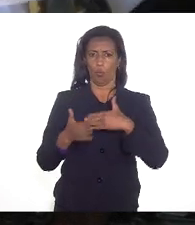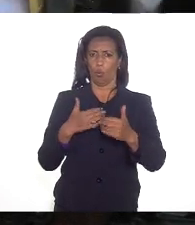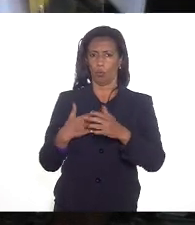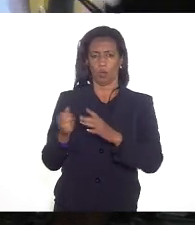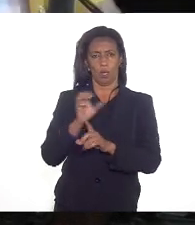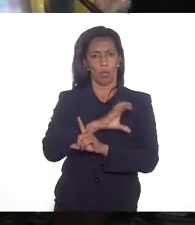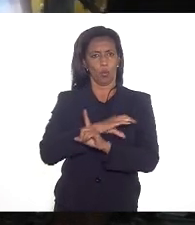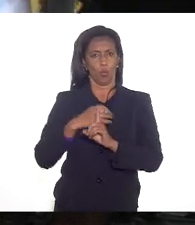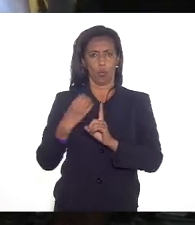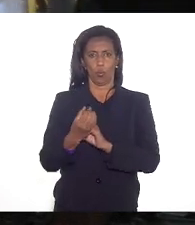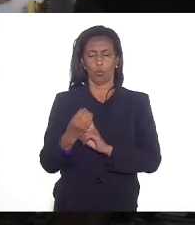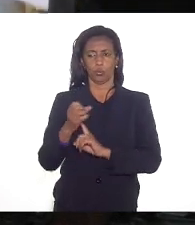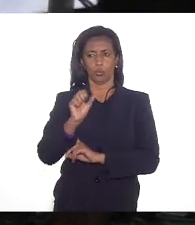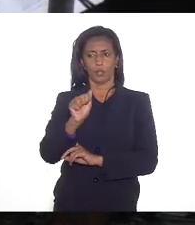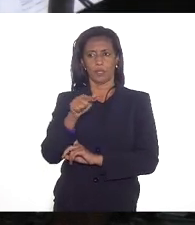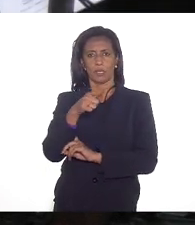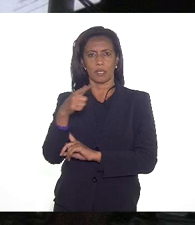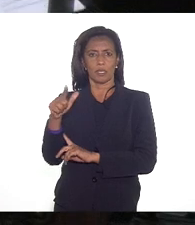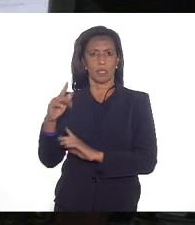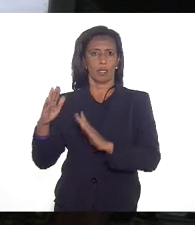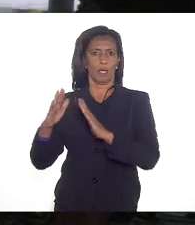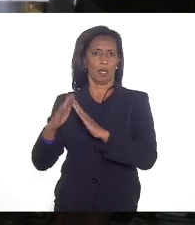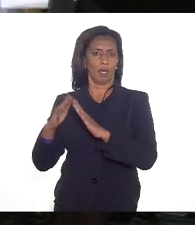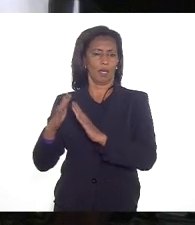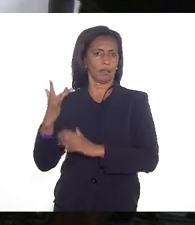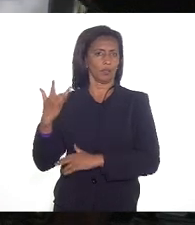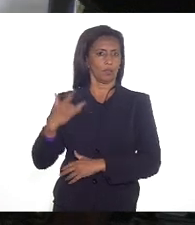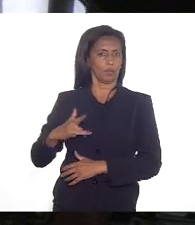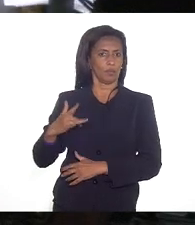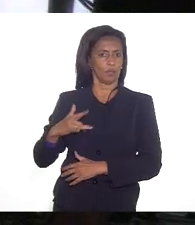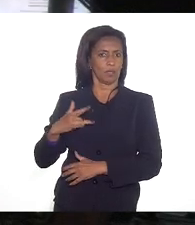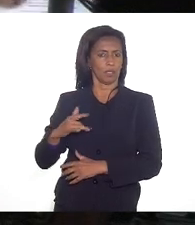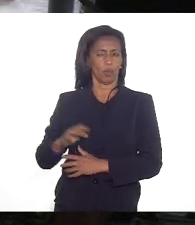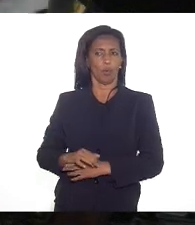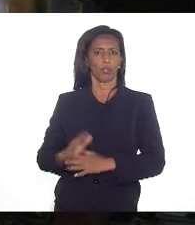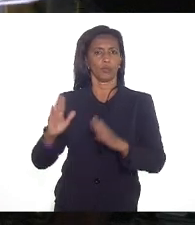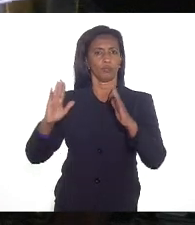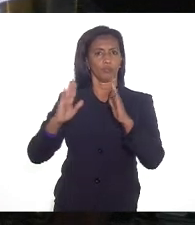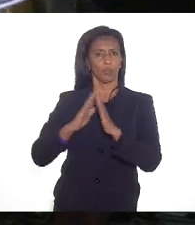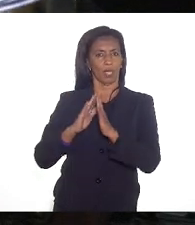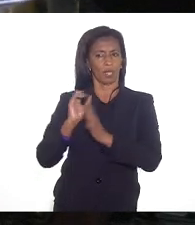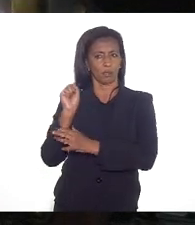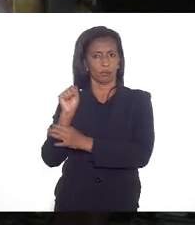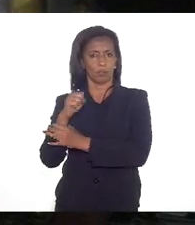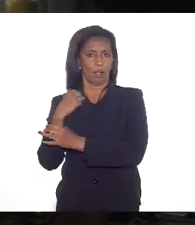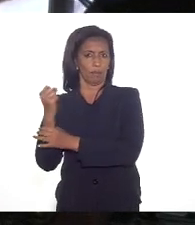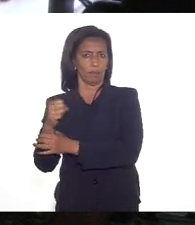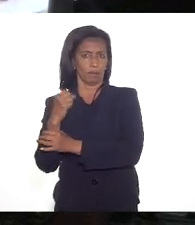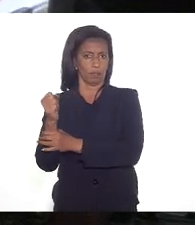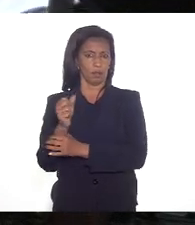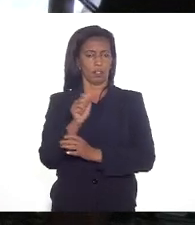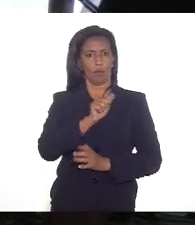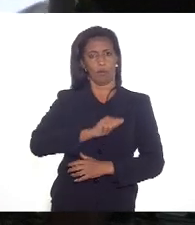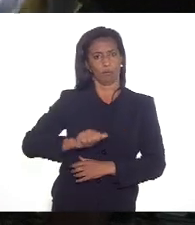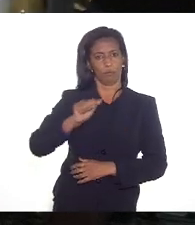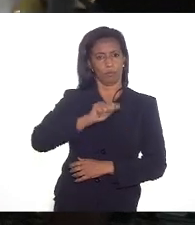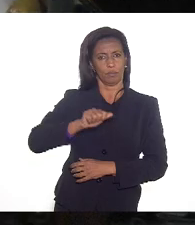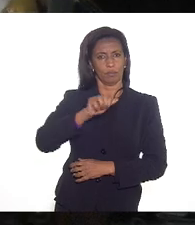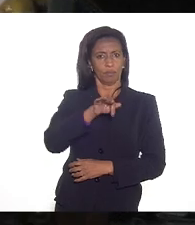santas casas de Misericórdia seleções brasileiras beneficente de reabilitação Associação Fluminense